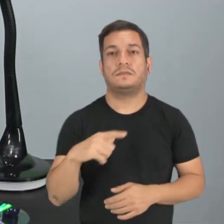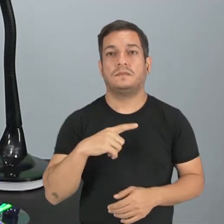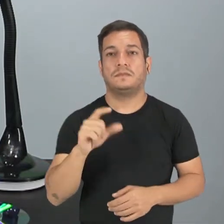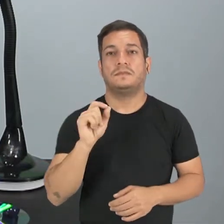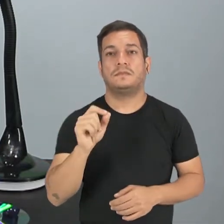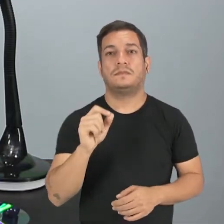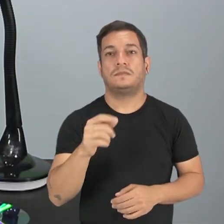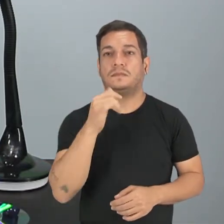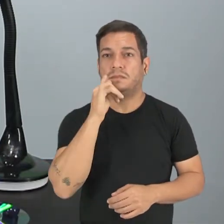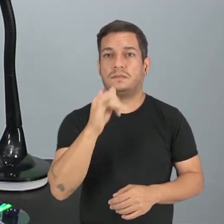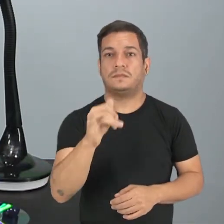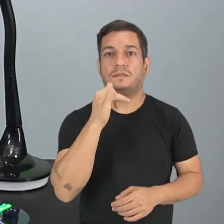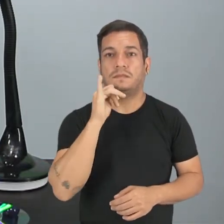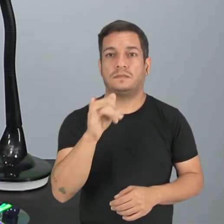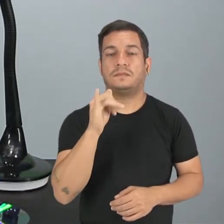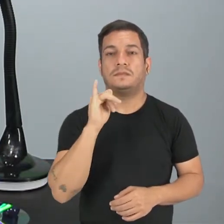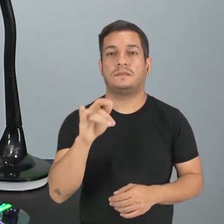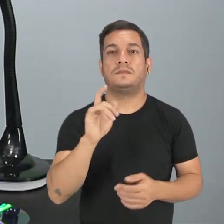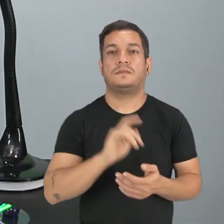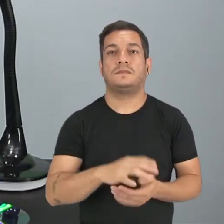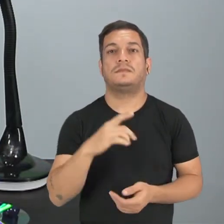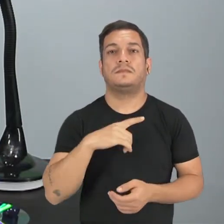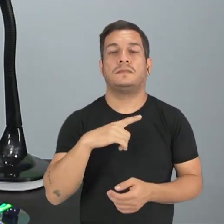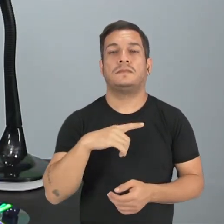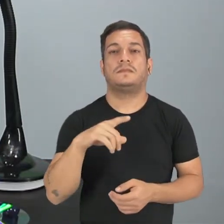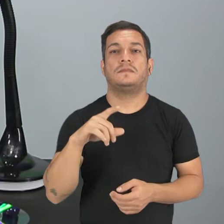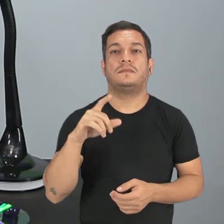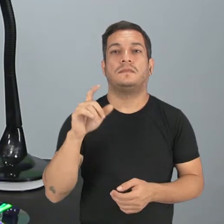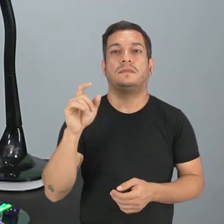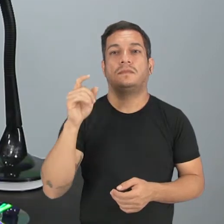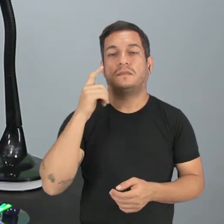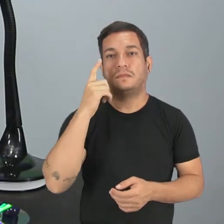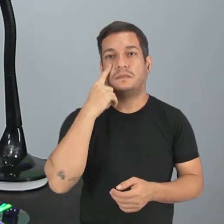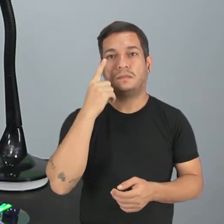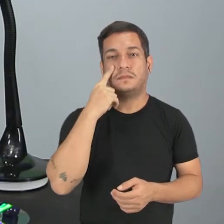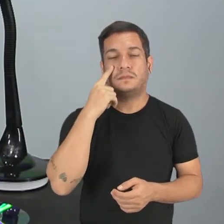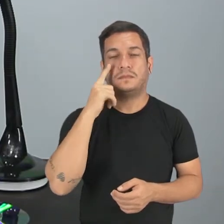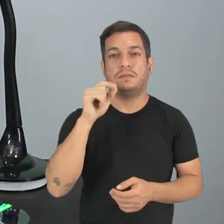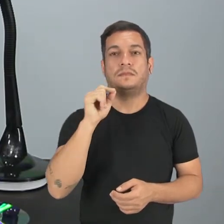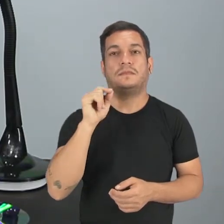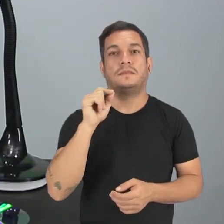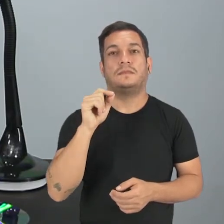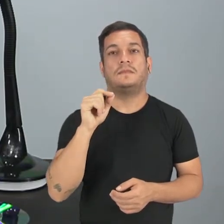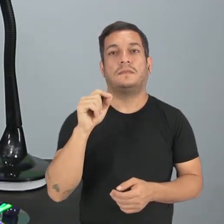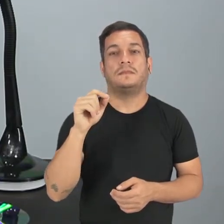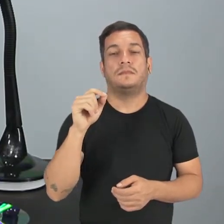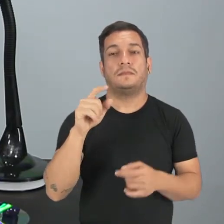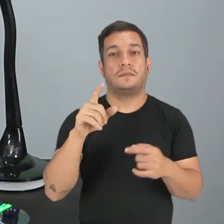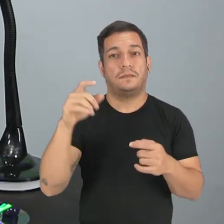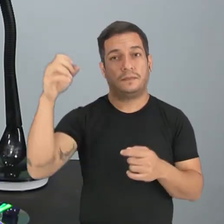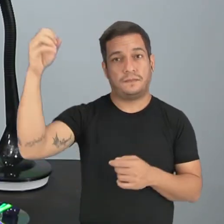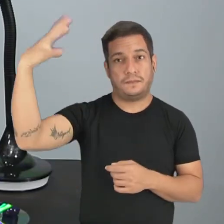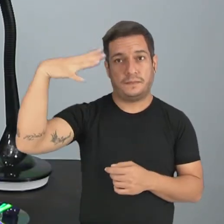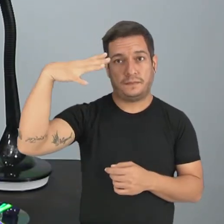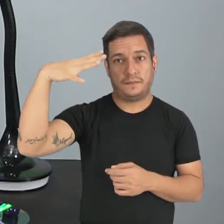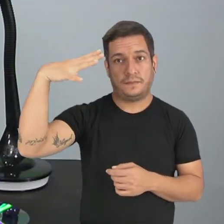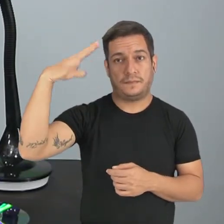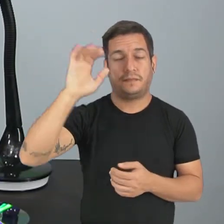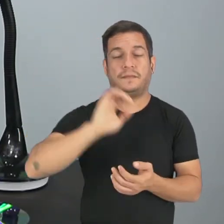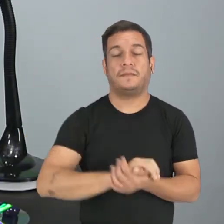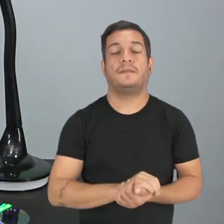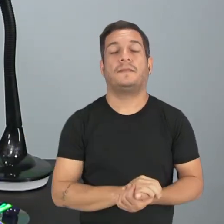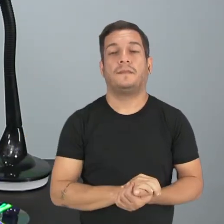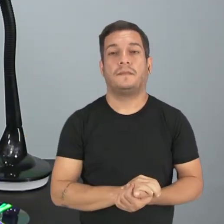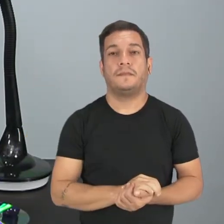energia, eles apenas refletem a energia emitida pelo objeto luminoso,